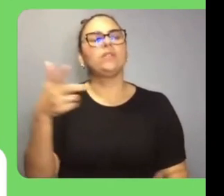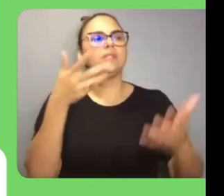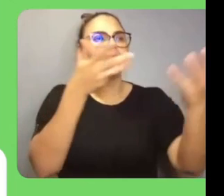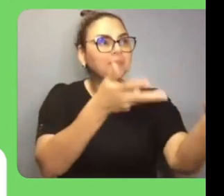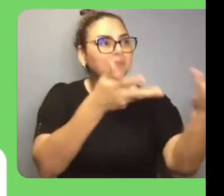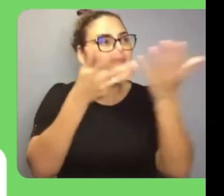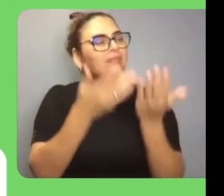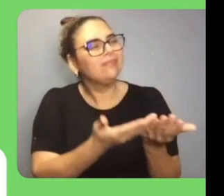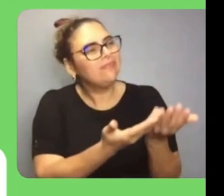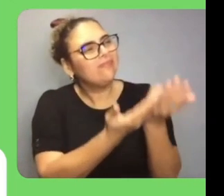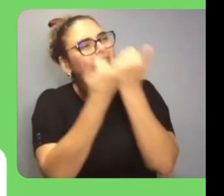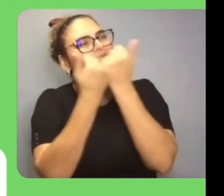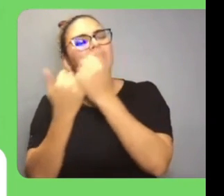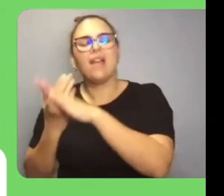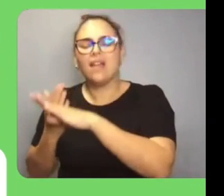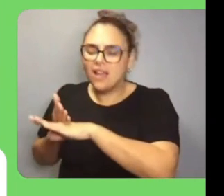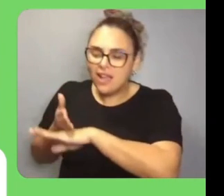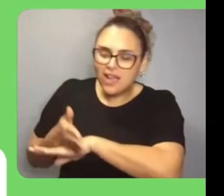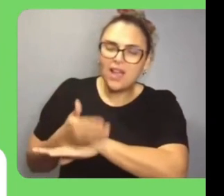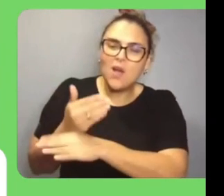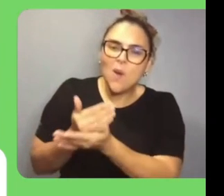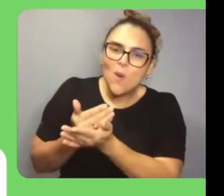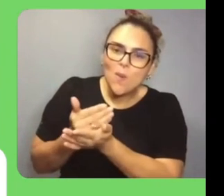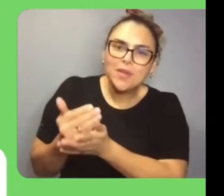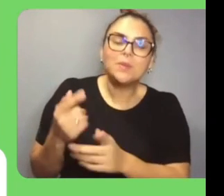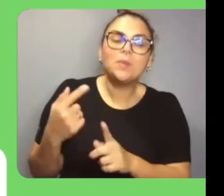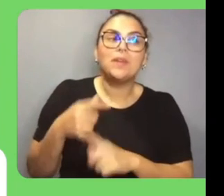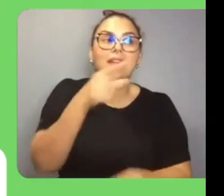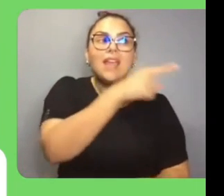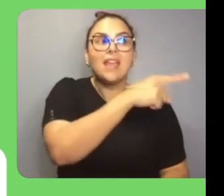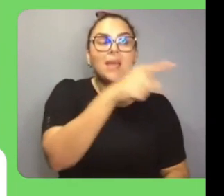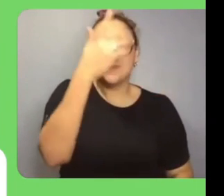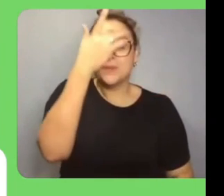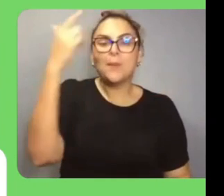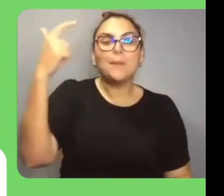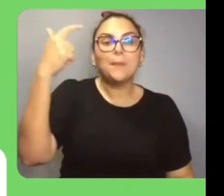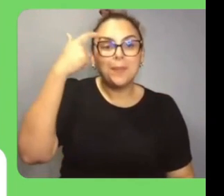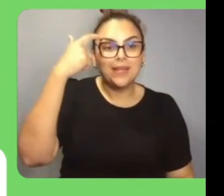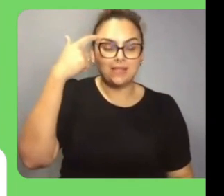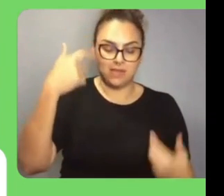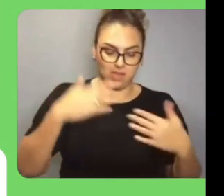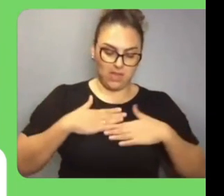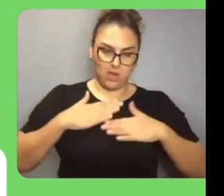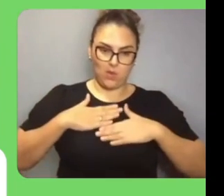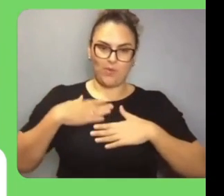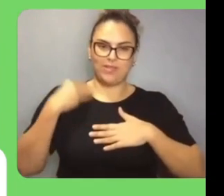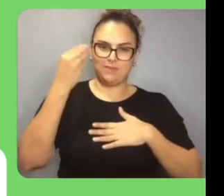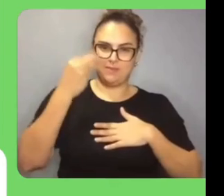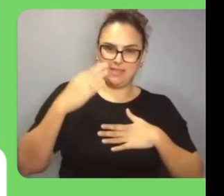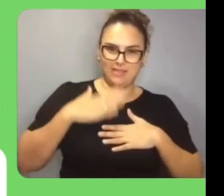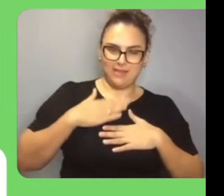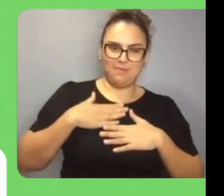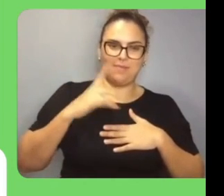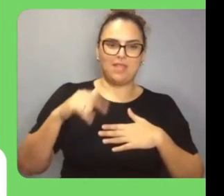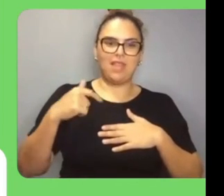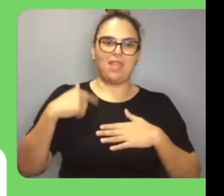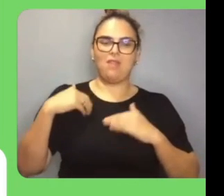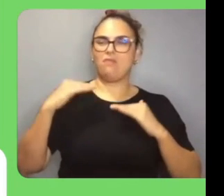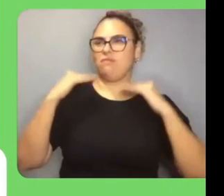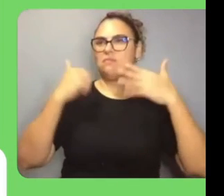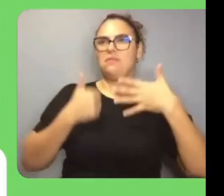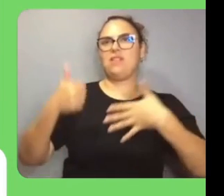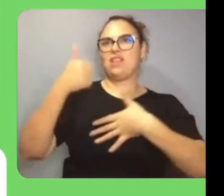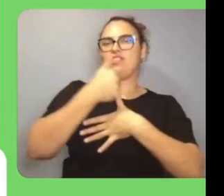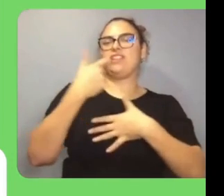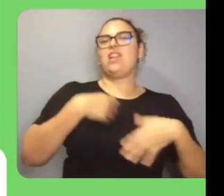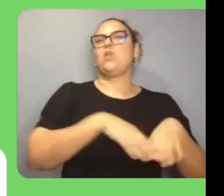pessoas ainda a fazerem parte desse universo. Porque as pessoas acham que a experiência dela enquanto pessoa privilegiada é universal. Não, a gente tá falando